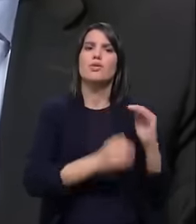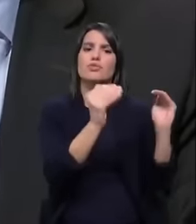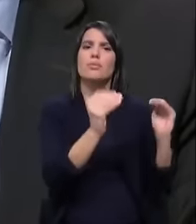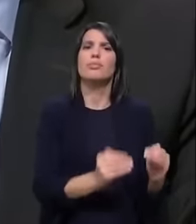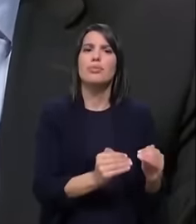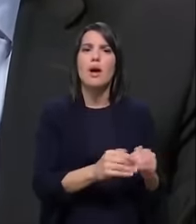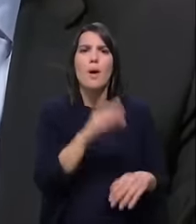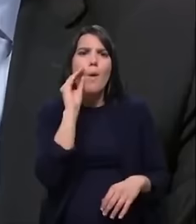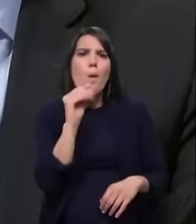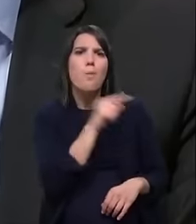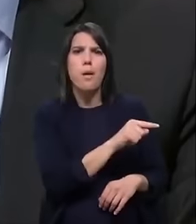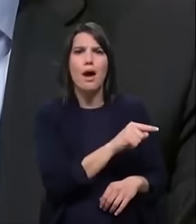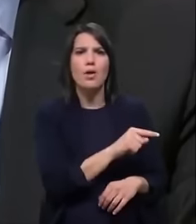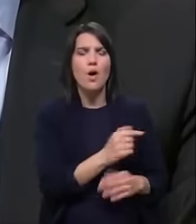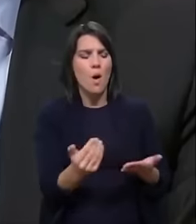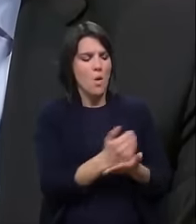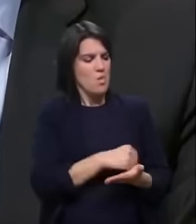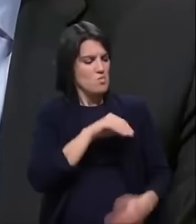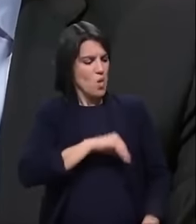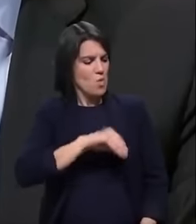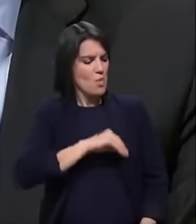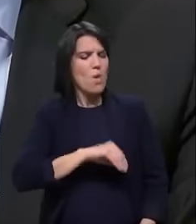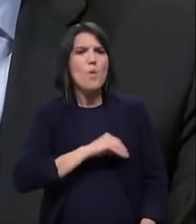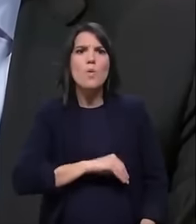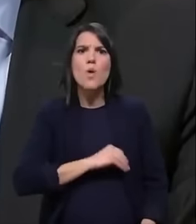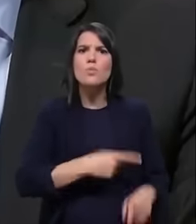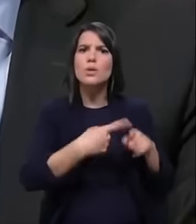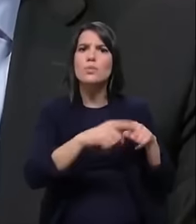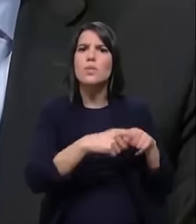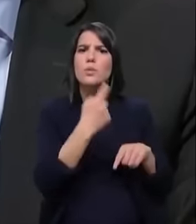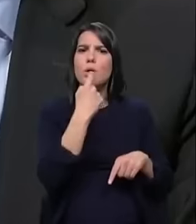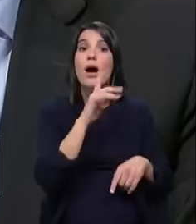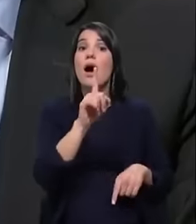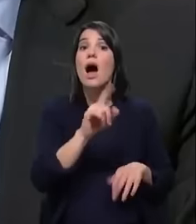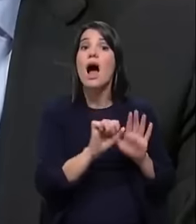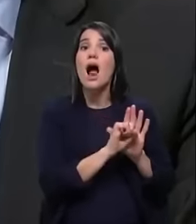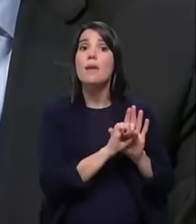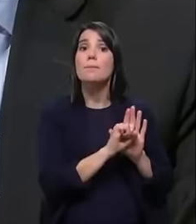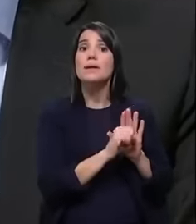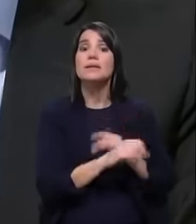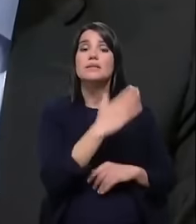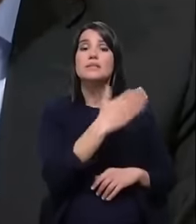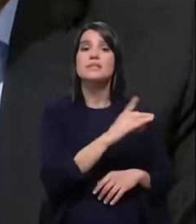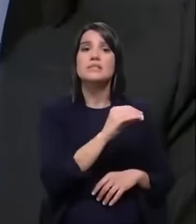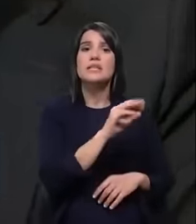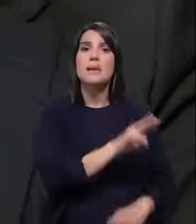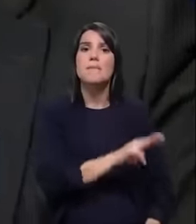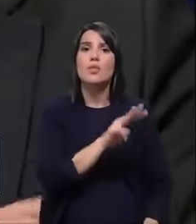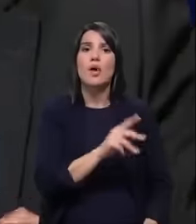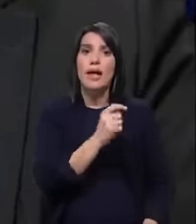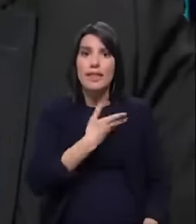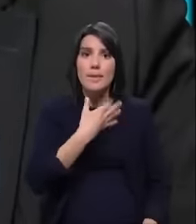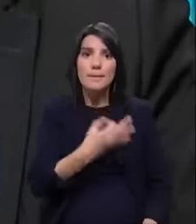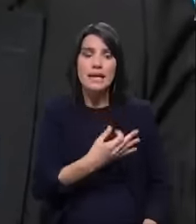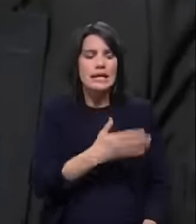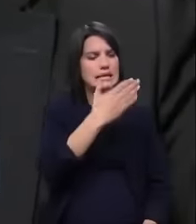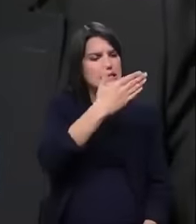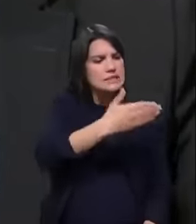impostos aos bancos que estão a lucrar com as exportações ao crédito. Mas mais, Galp, 160 milhões. EDP,